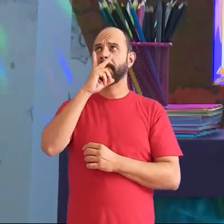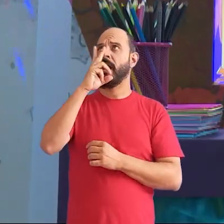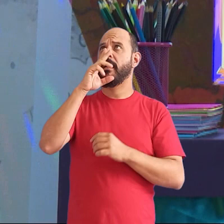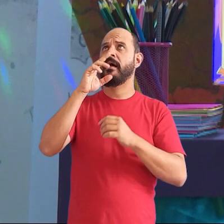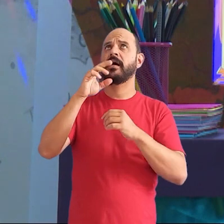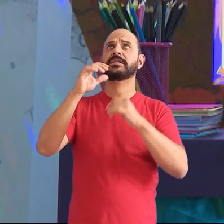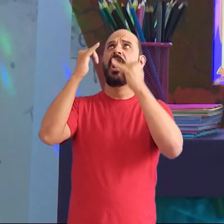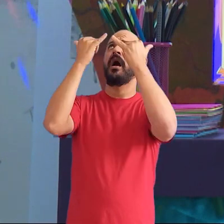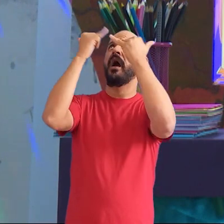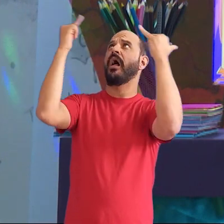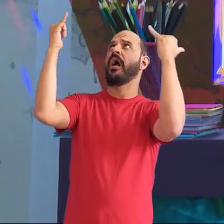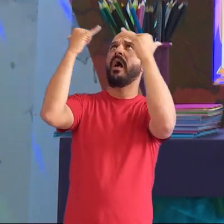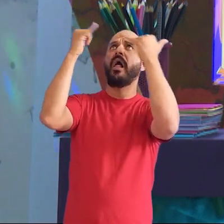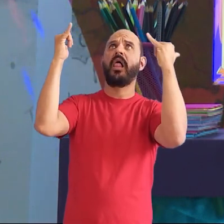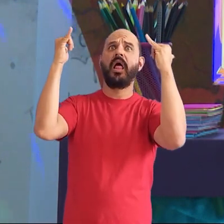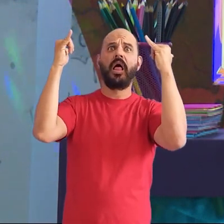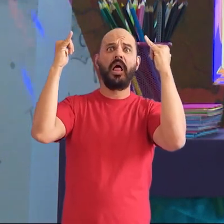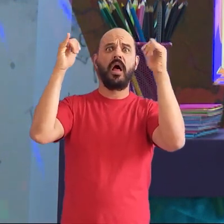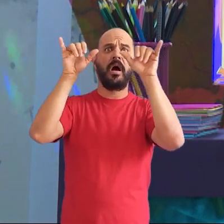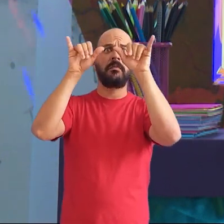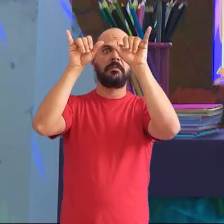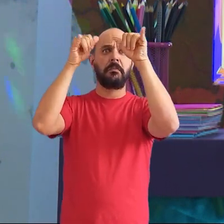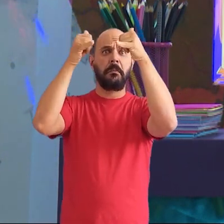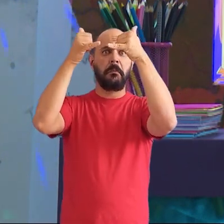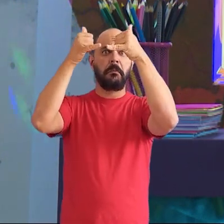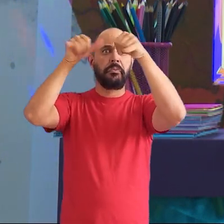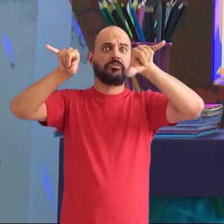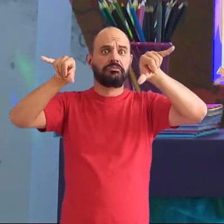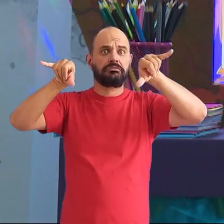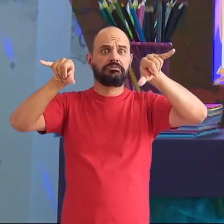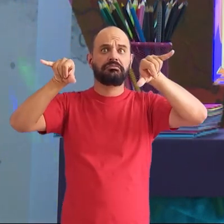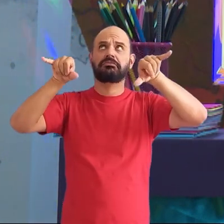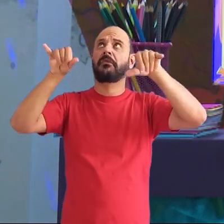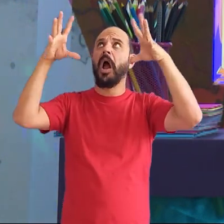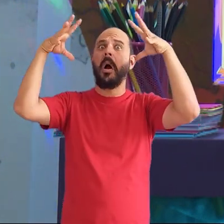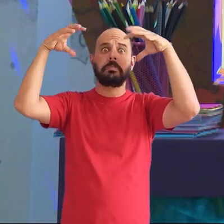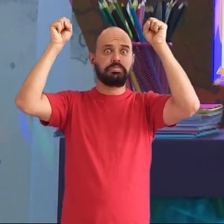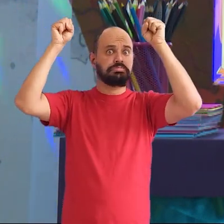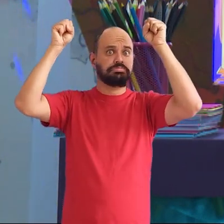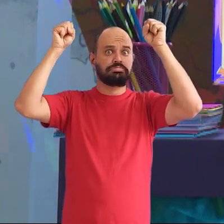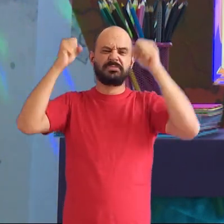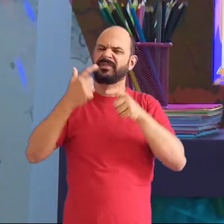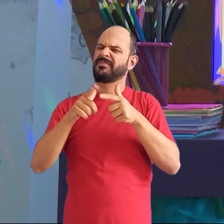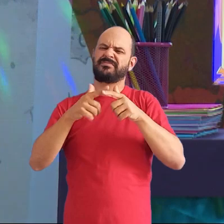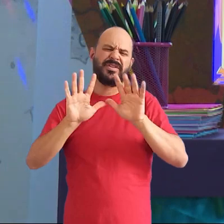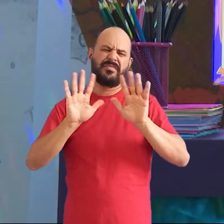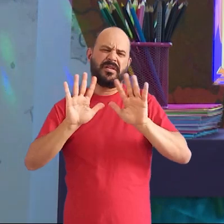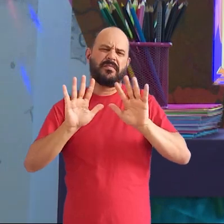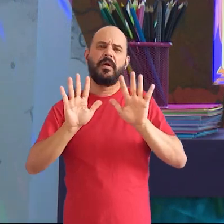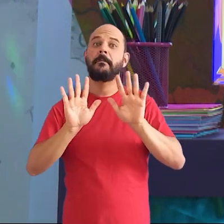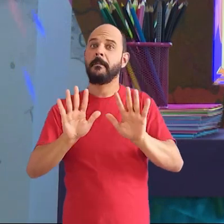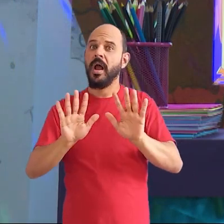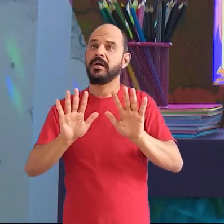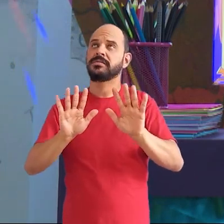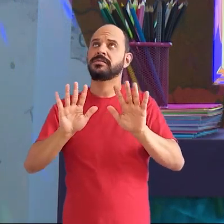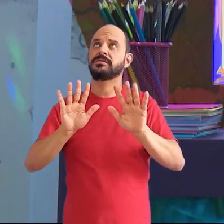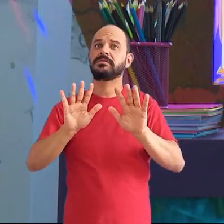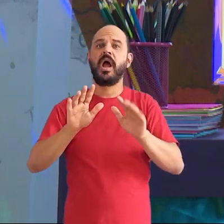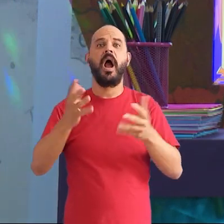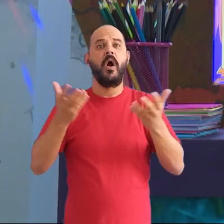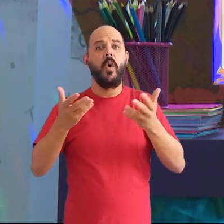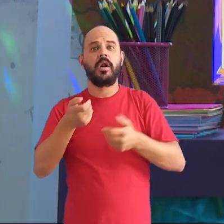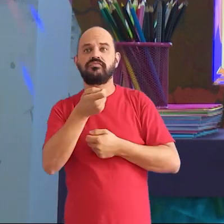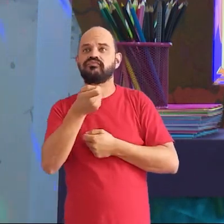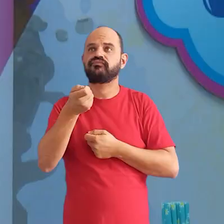Parece que a energia está acabando, mas não tem problema. Enquanto ela não chega, eu vou usando uma